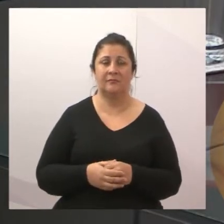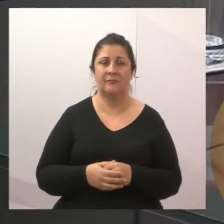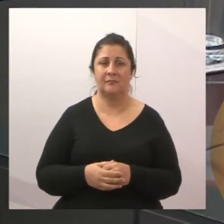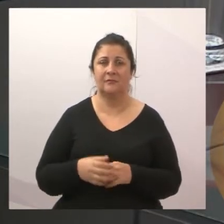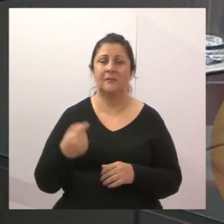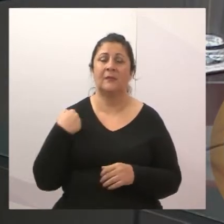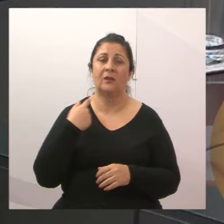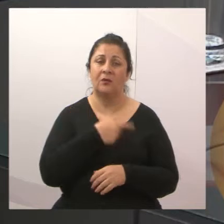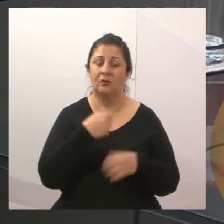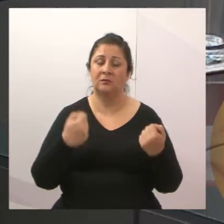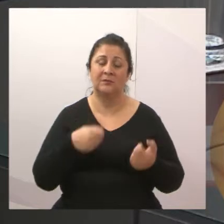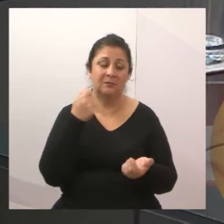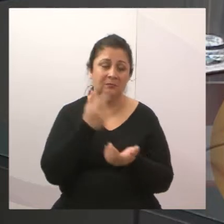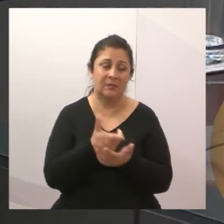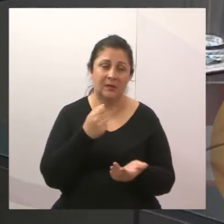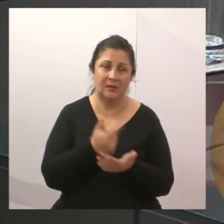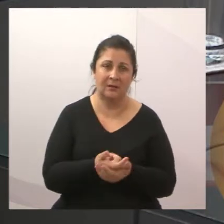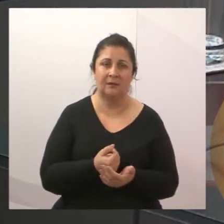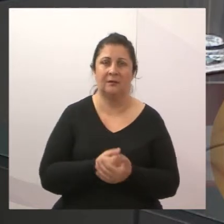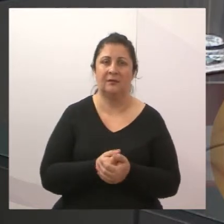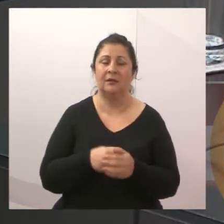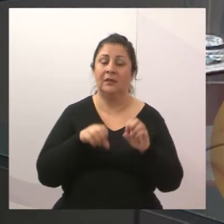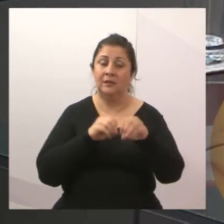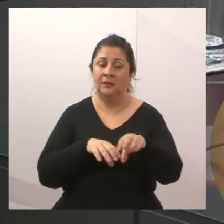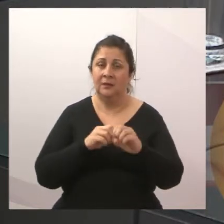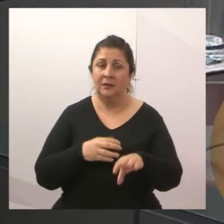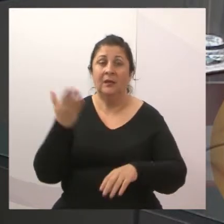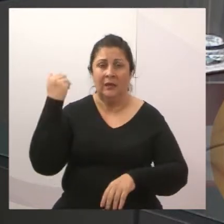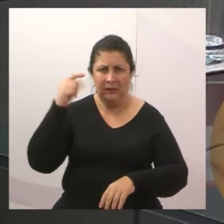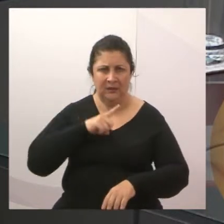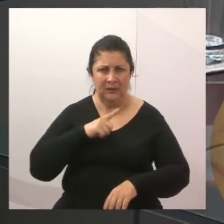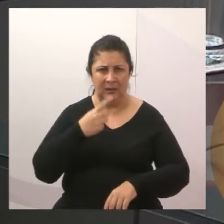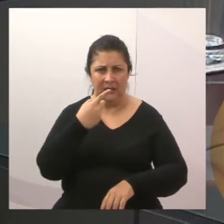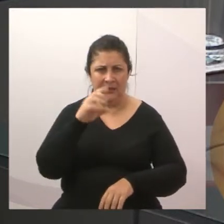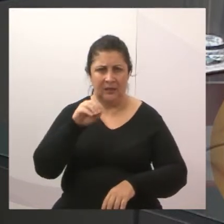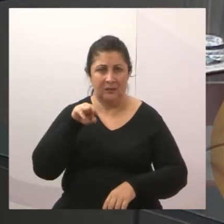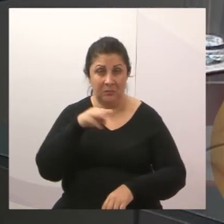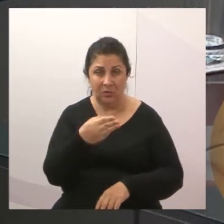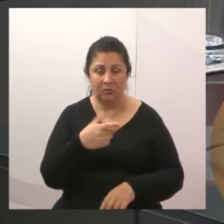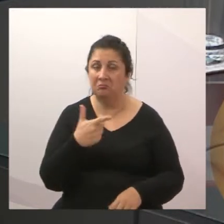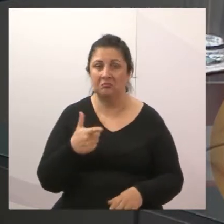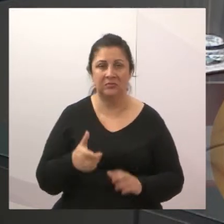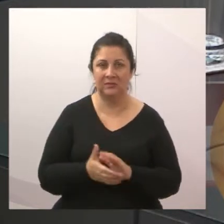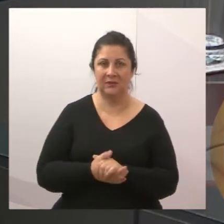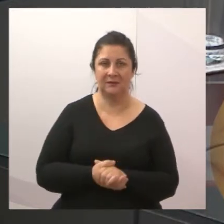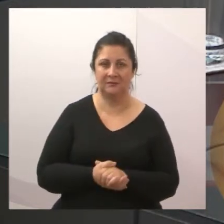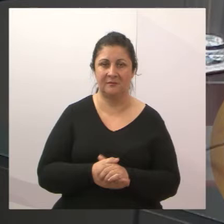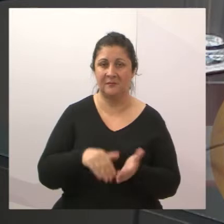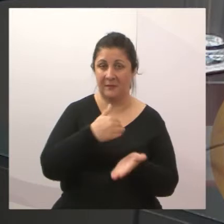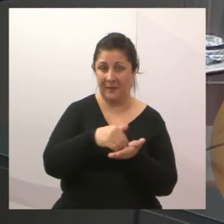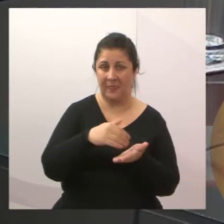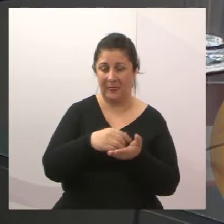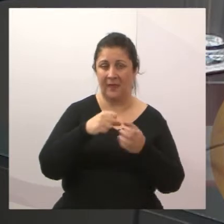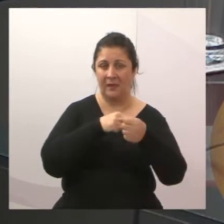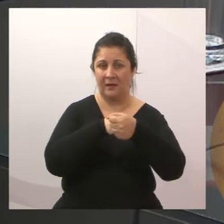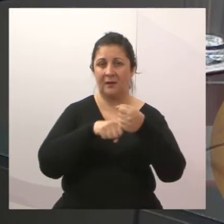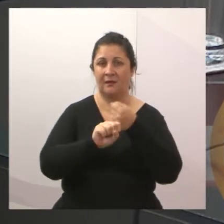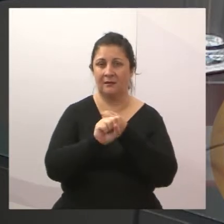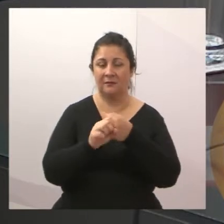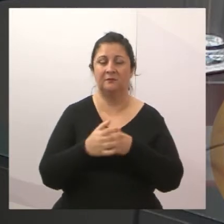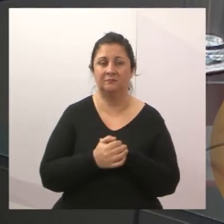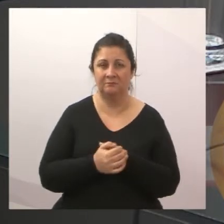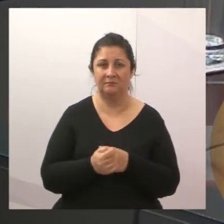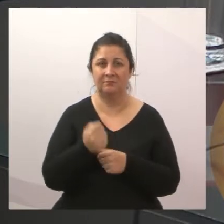precisou custear, mais do Fundeb, da educação, que custeava 10 milhões e também não chegou. Só da Secretaria de Assistência Social são quase